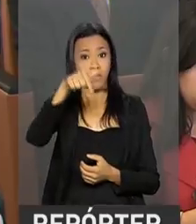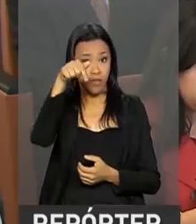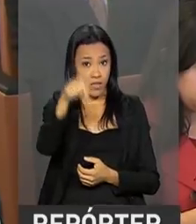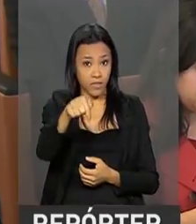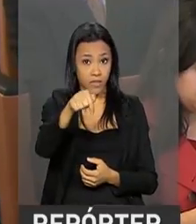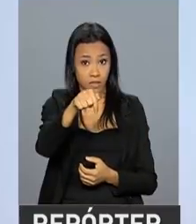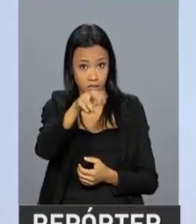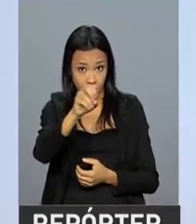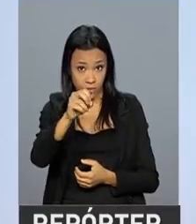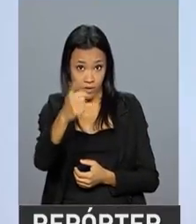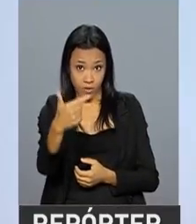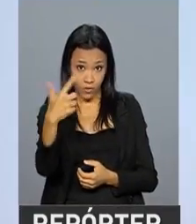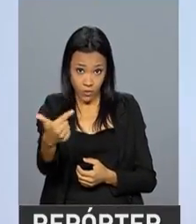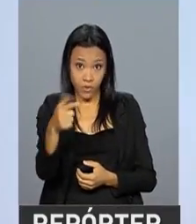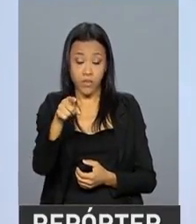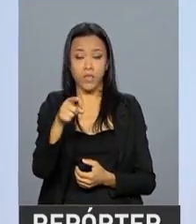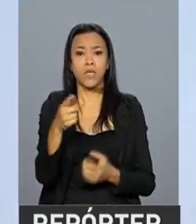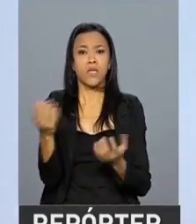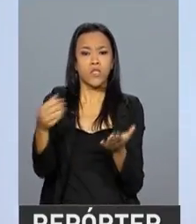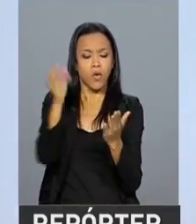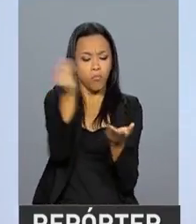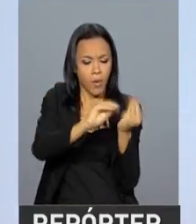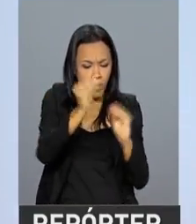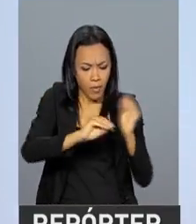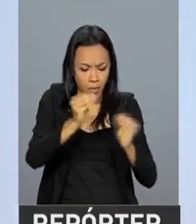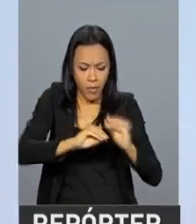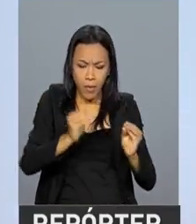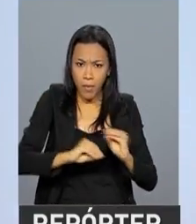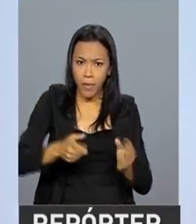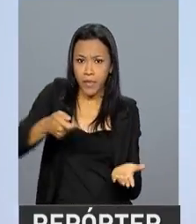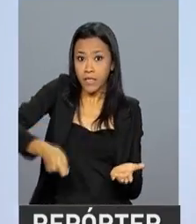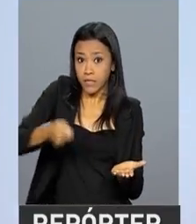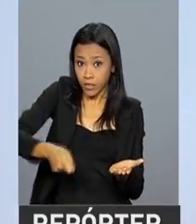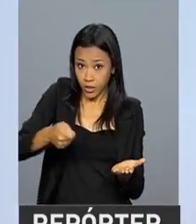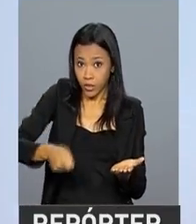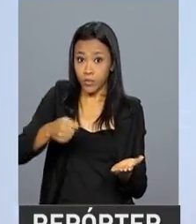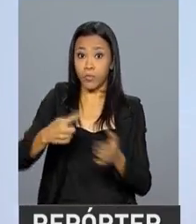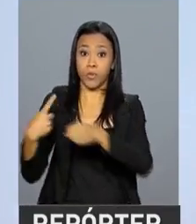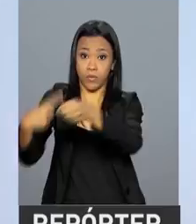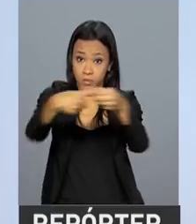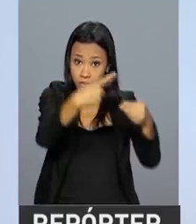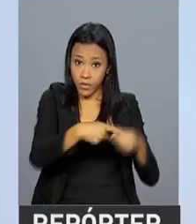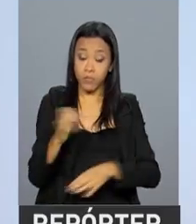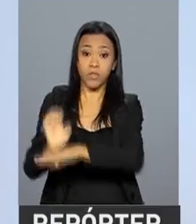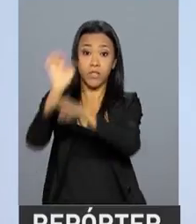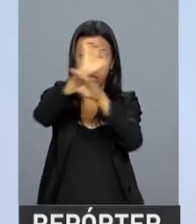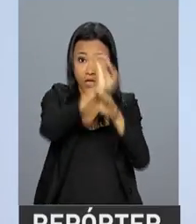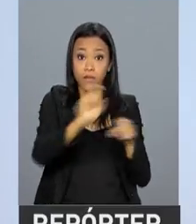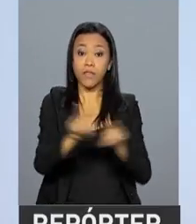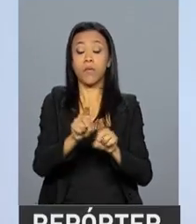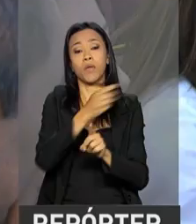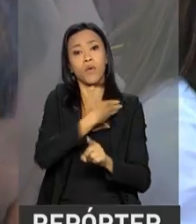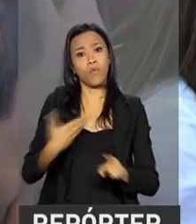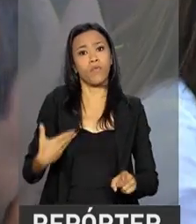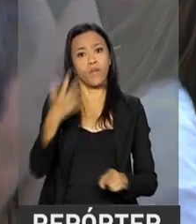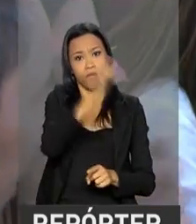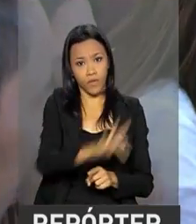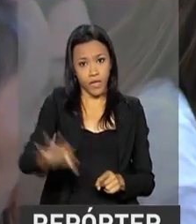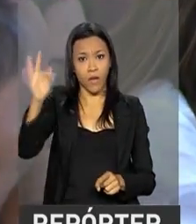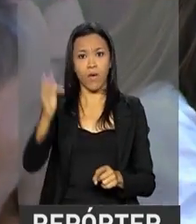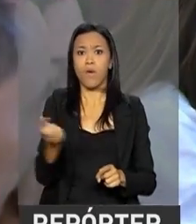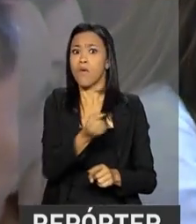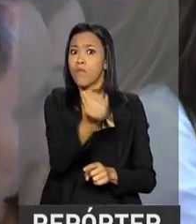1.752 horas por ano só preenchendo guias e formulários exigidos pelos municípios, estados e pelo governo federal.